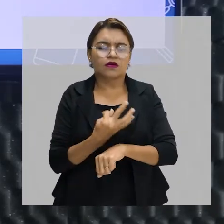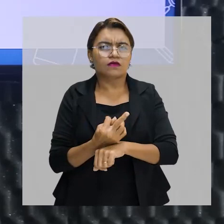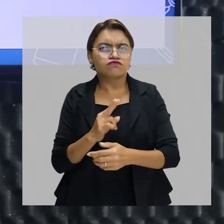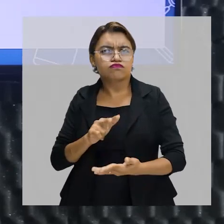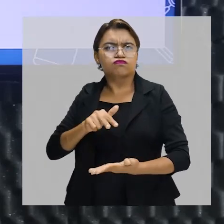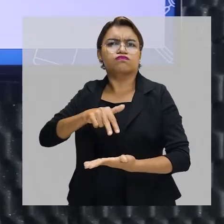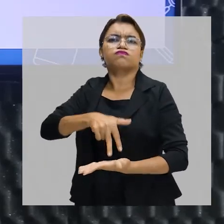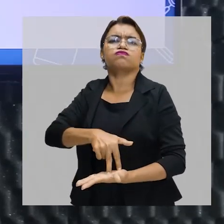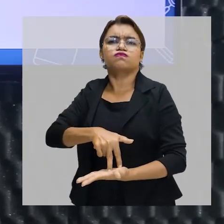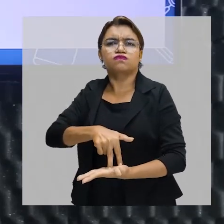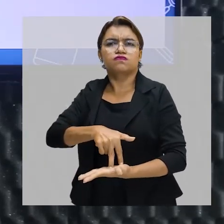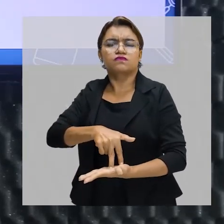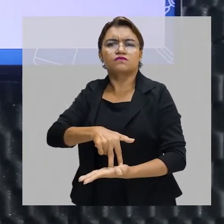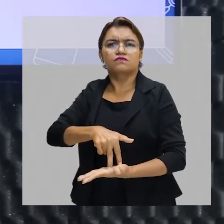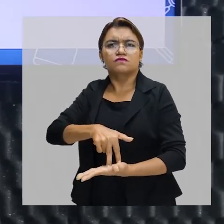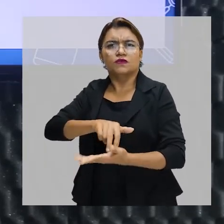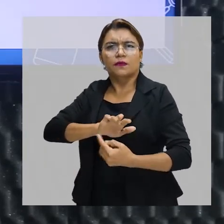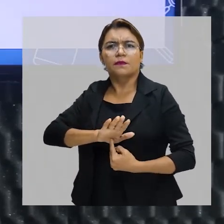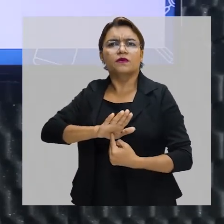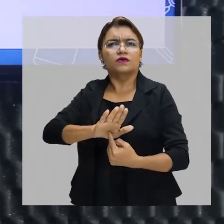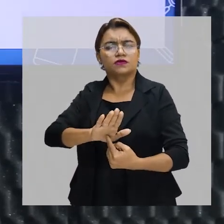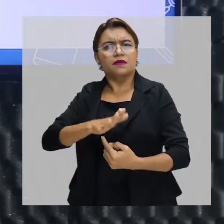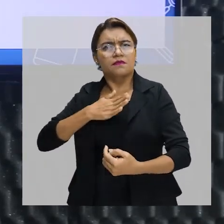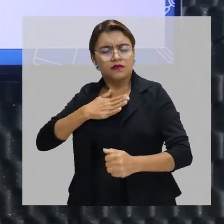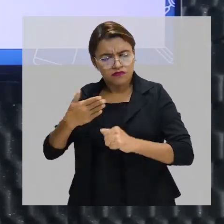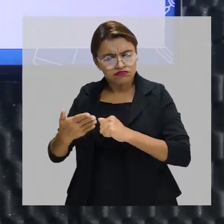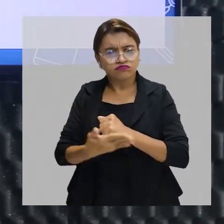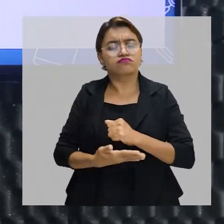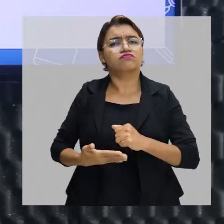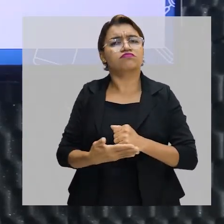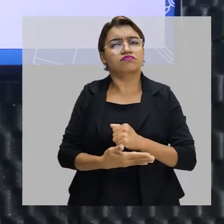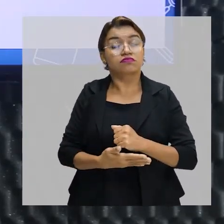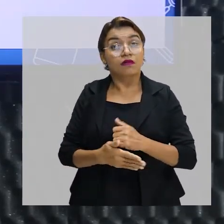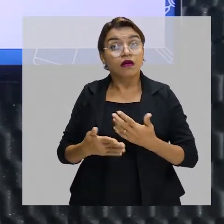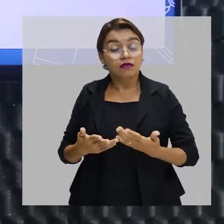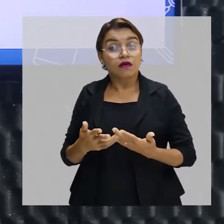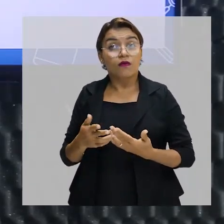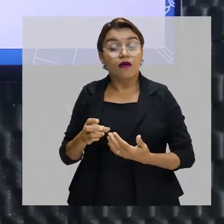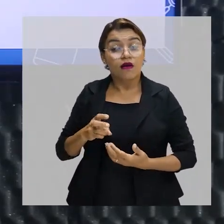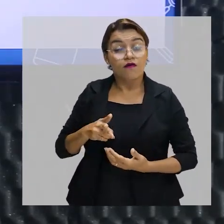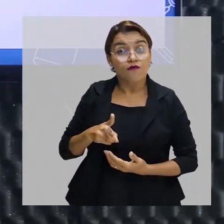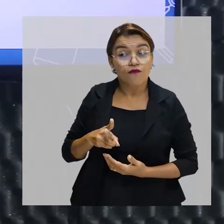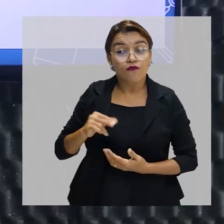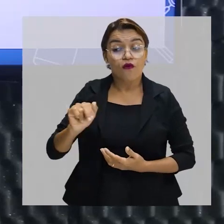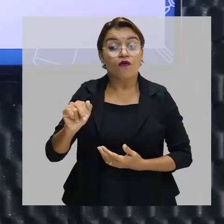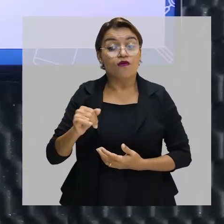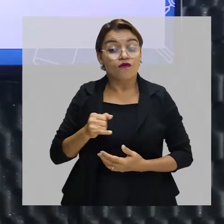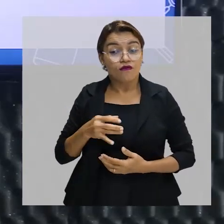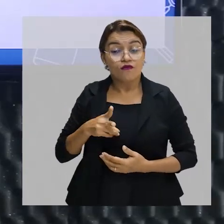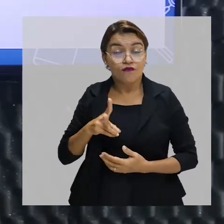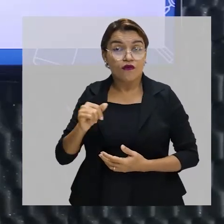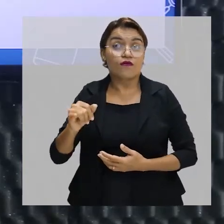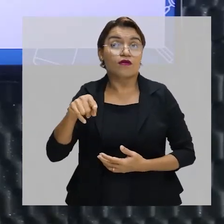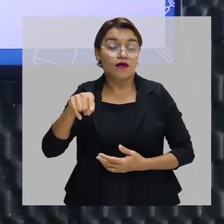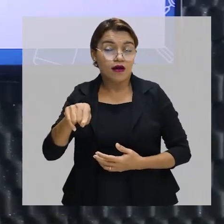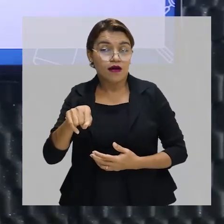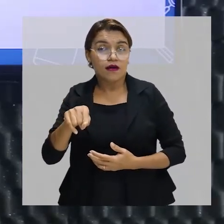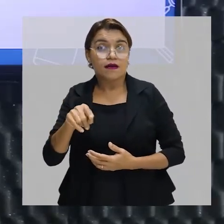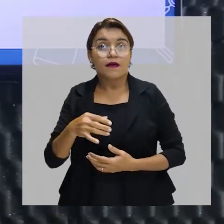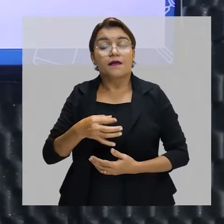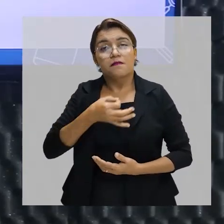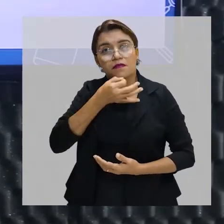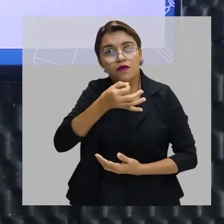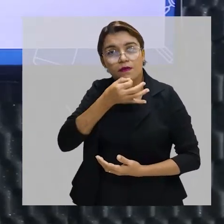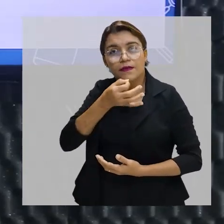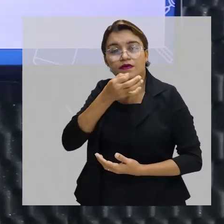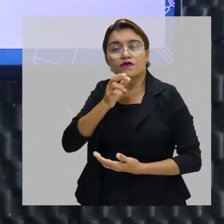posicionar com aquilo que é minha raiz. Então, eu vou apresentar as minhas razões para esse processo